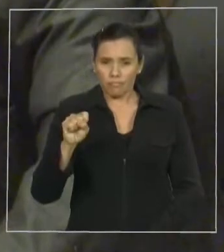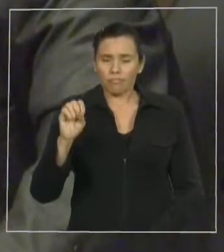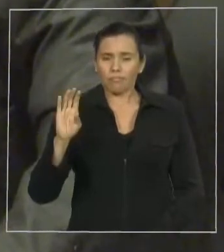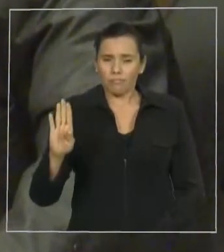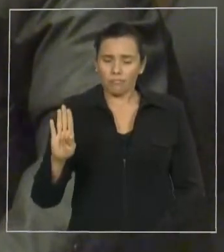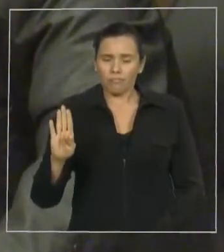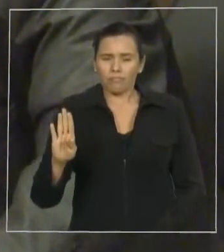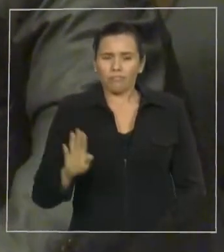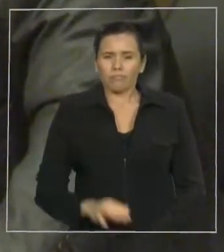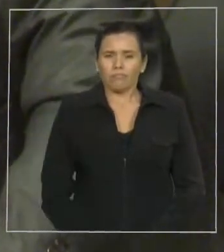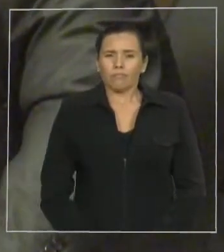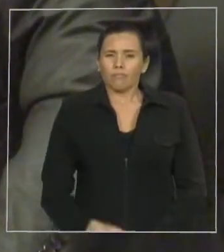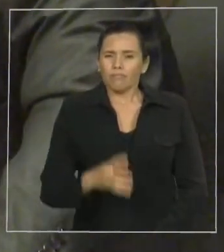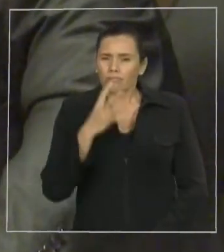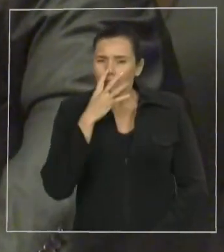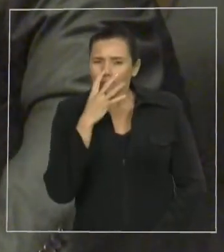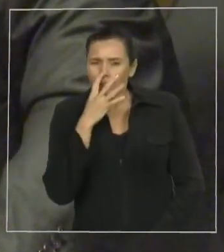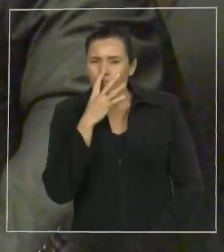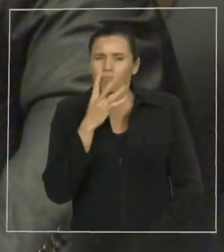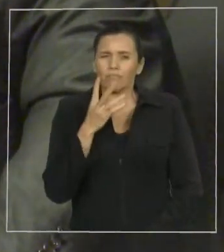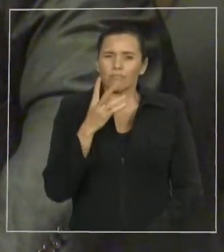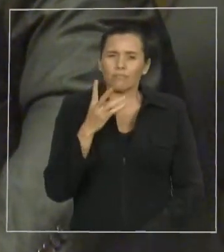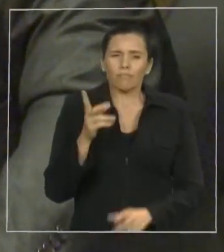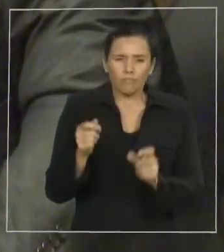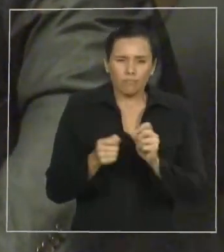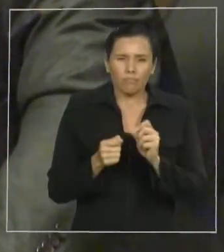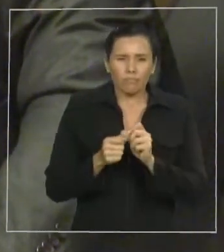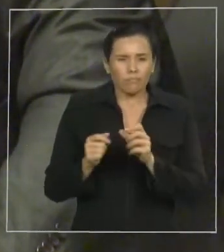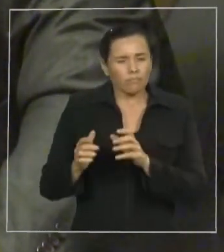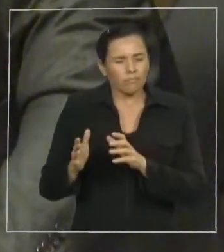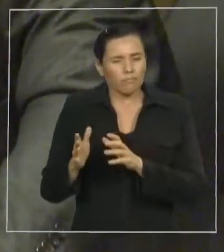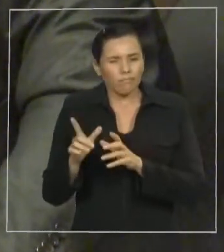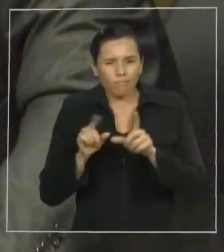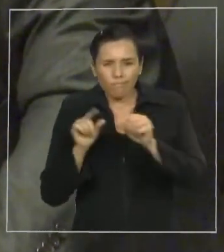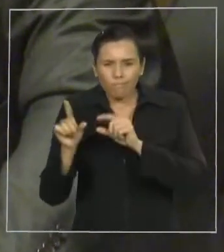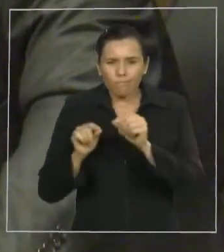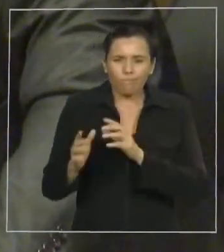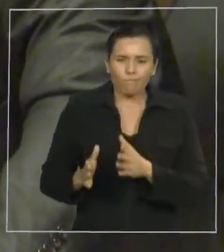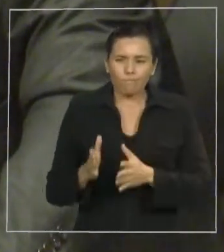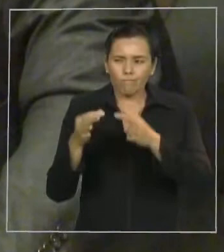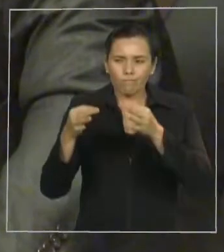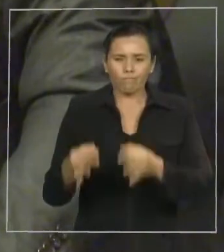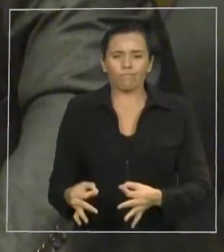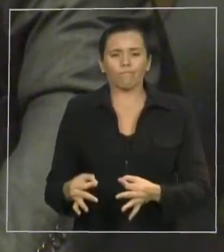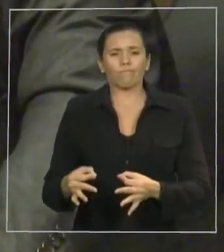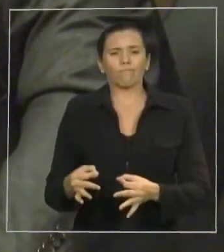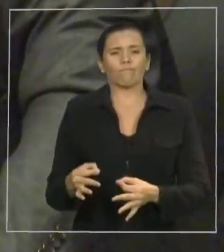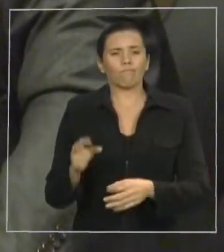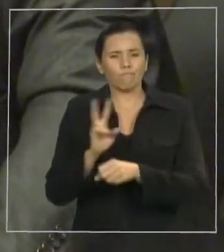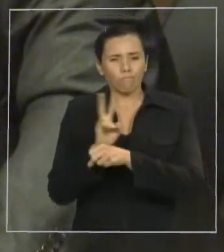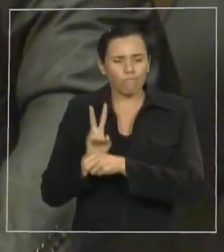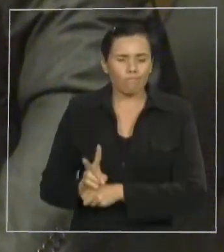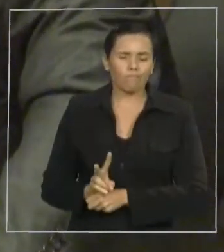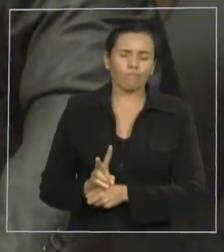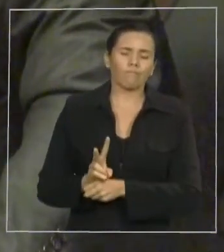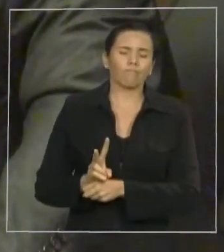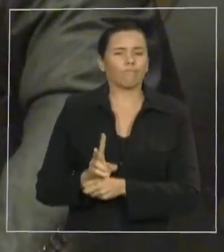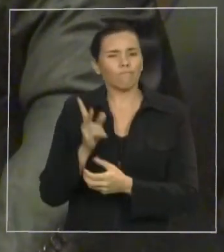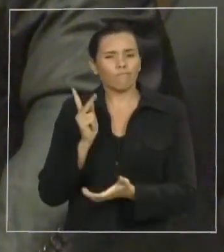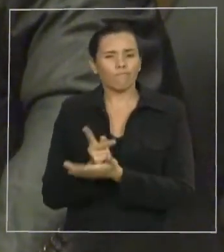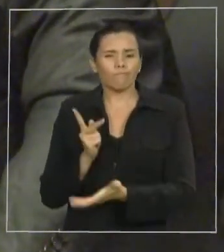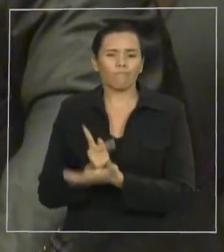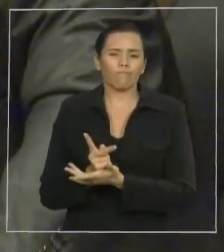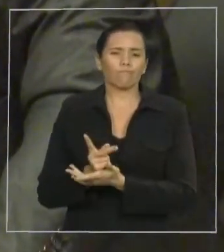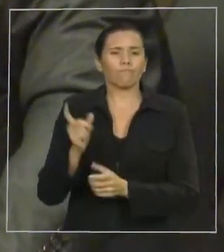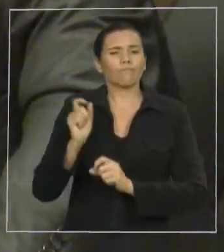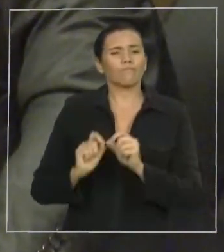país, como você bem já trilhou. Eu acredito que o PSB é uma vanguarda da esquerda brasileira, que não deve deixar nunca de